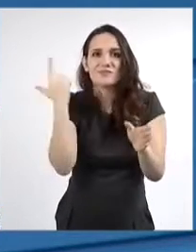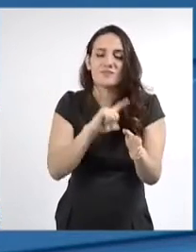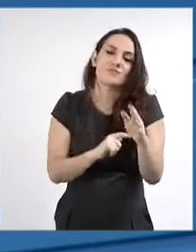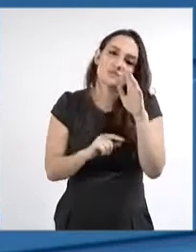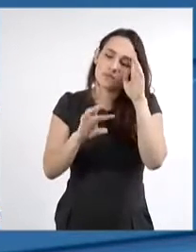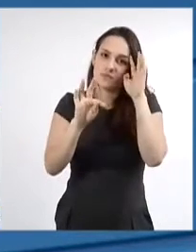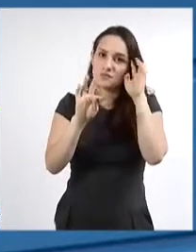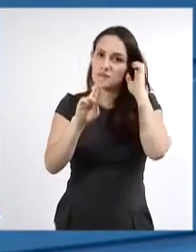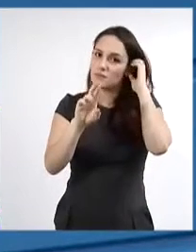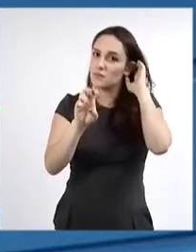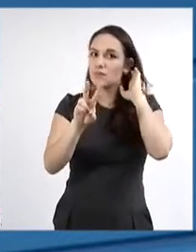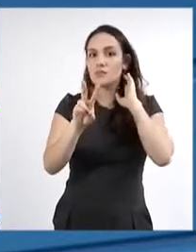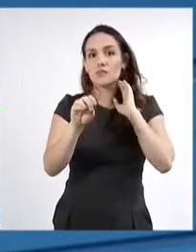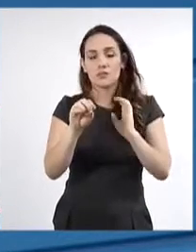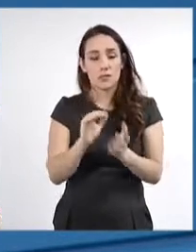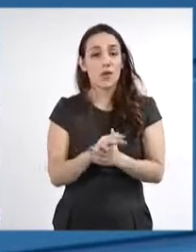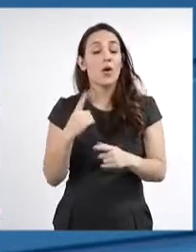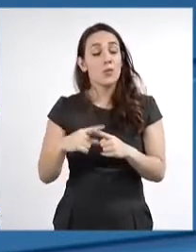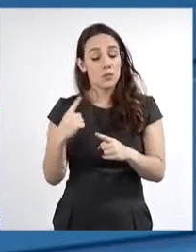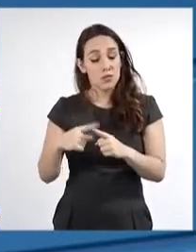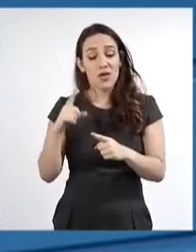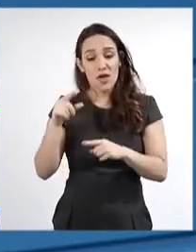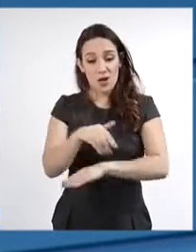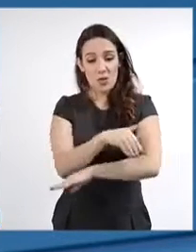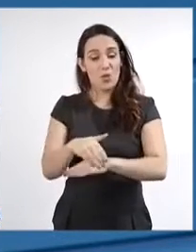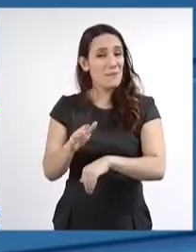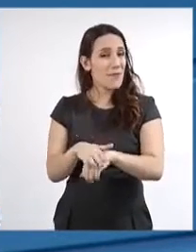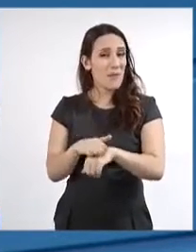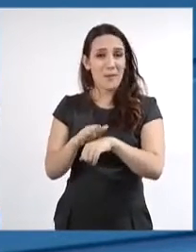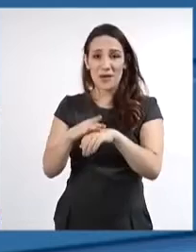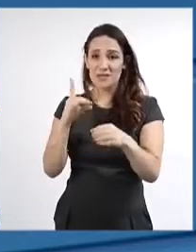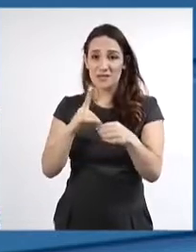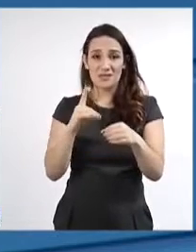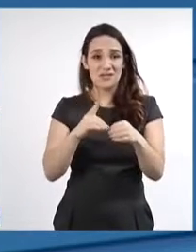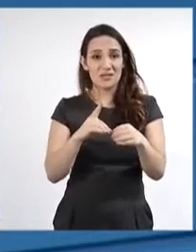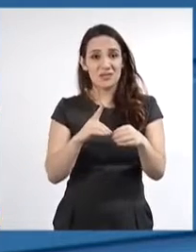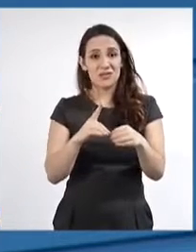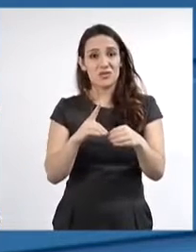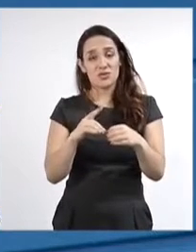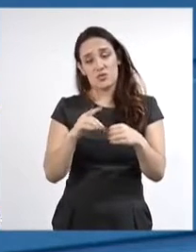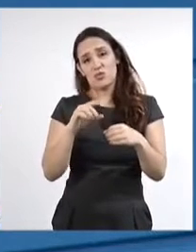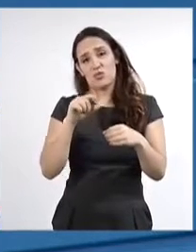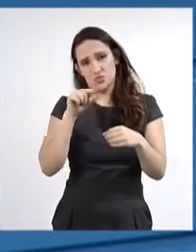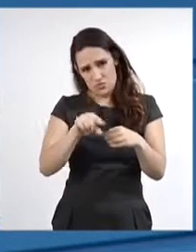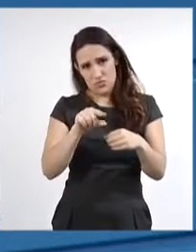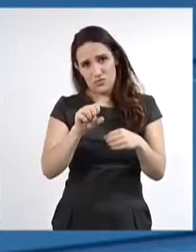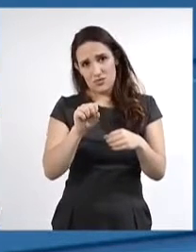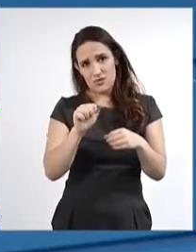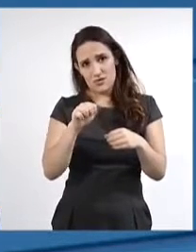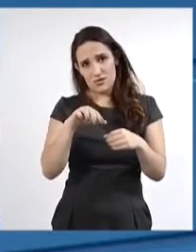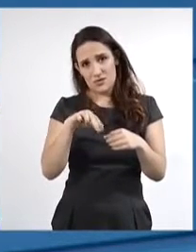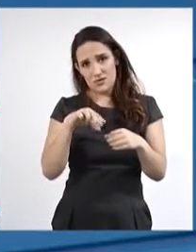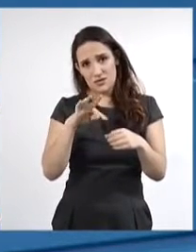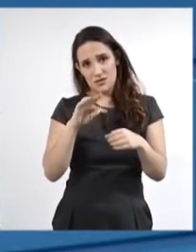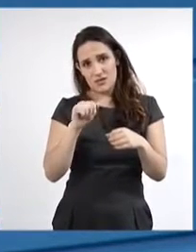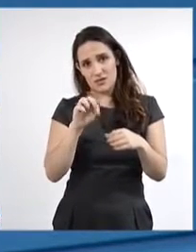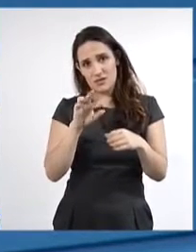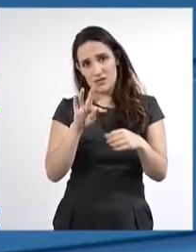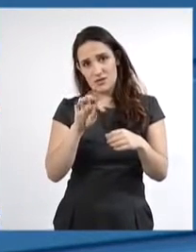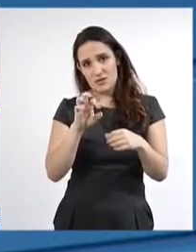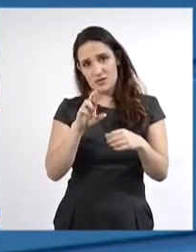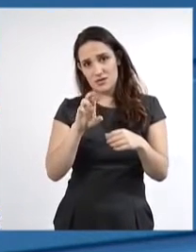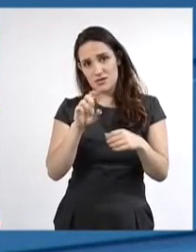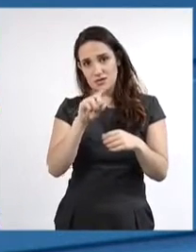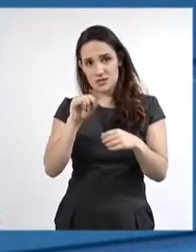Considerando a importância por ser o acesso principal do distrito de Santa Terezinha, bem como por possuir um grande fluxo de veículos que utilizam